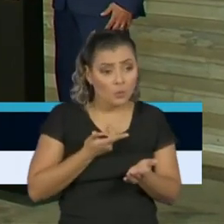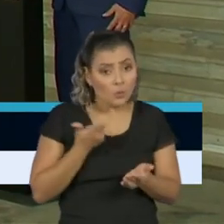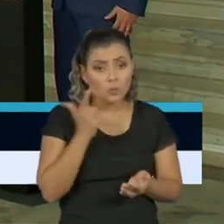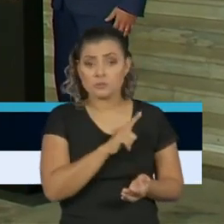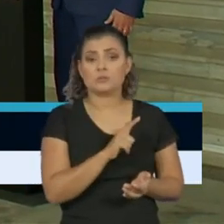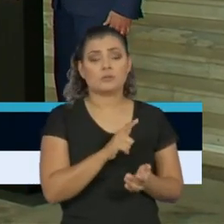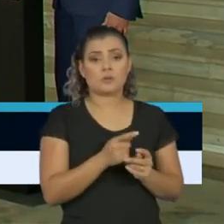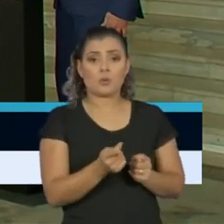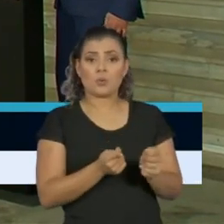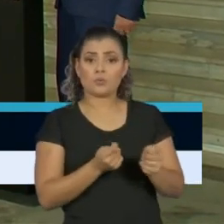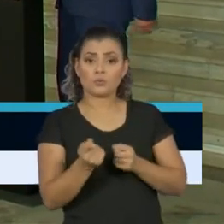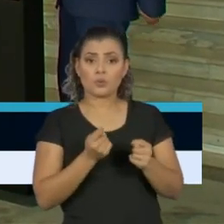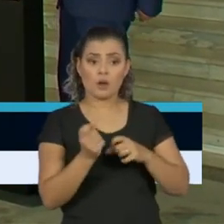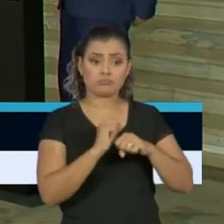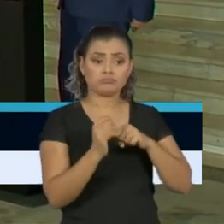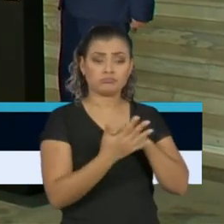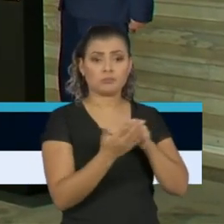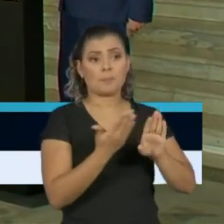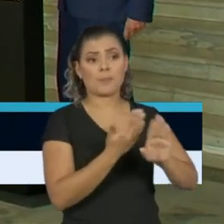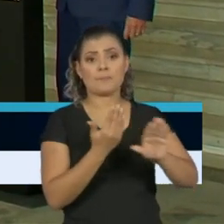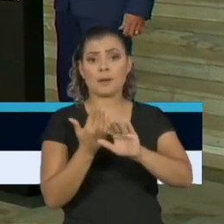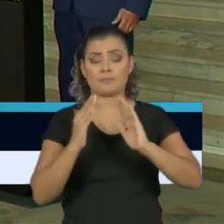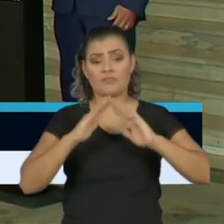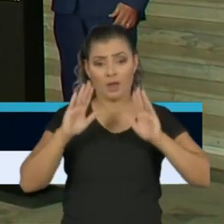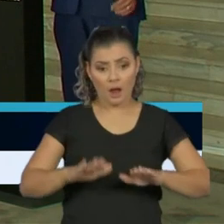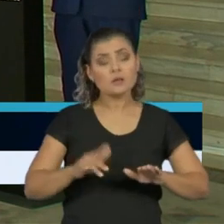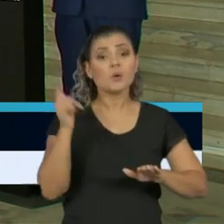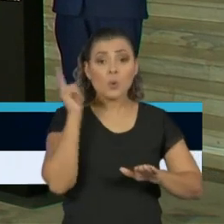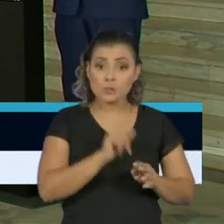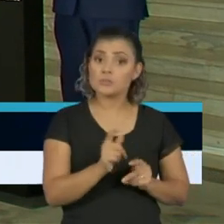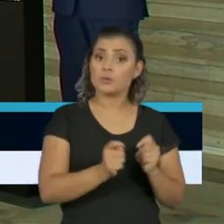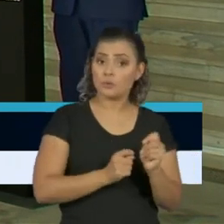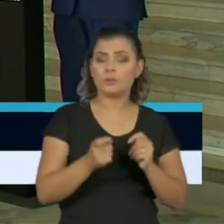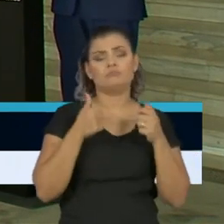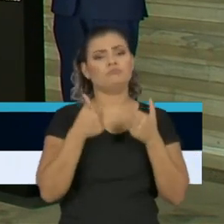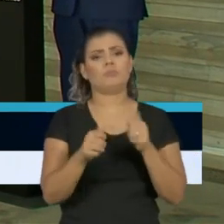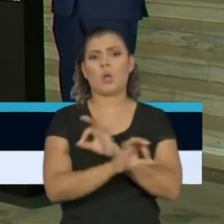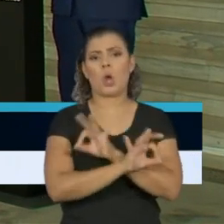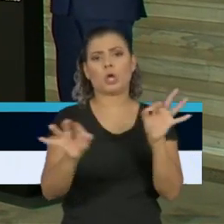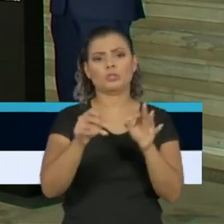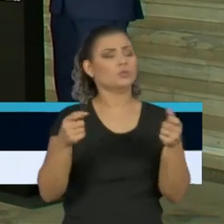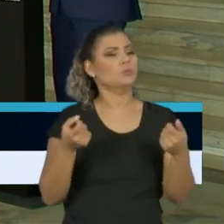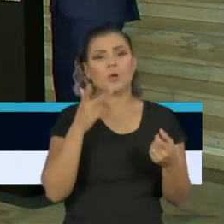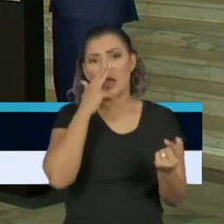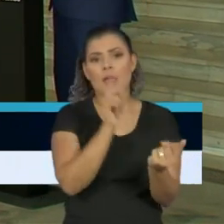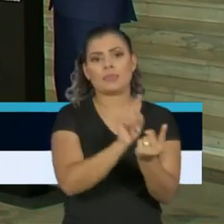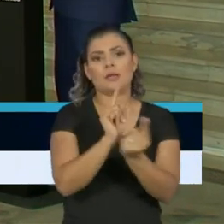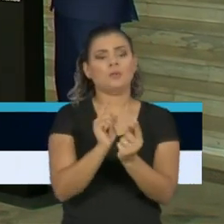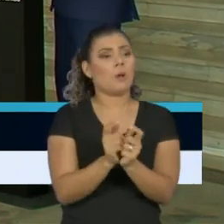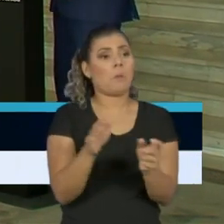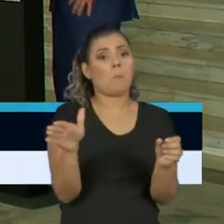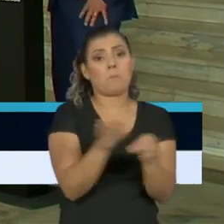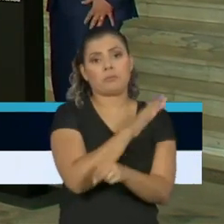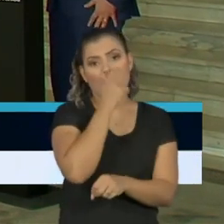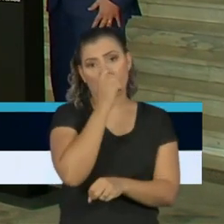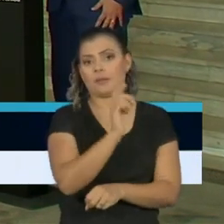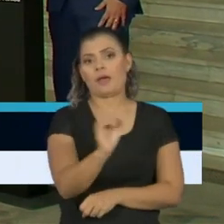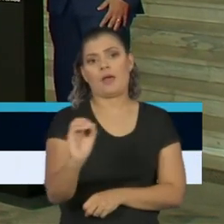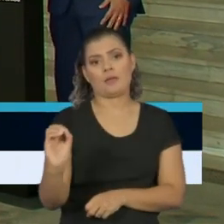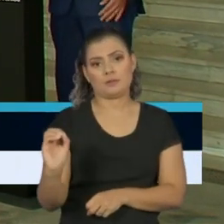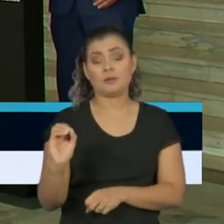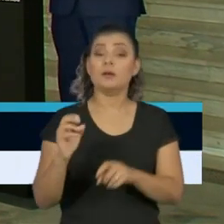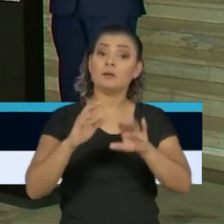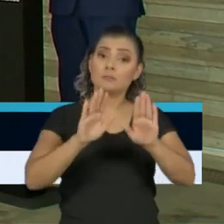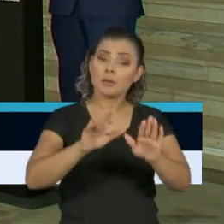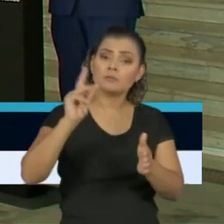ampliar as medidas de distanciamento social. Fica claríssimo por todos os estudos epidemiológicos e